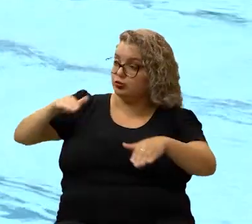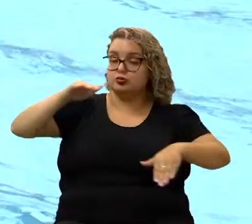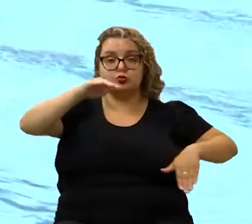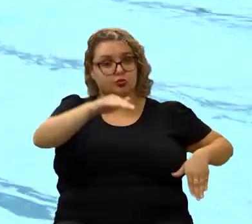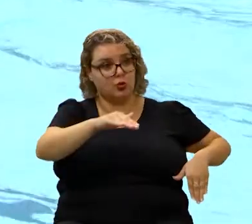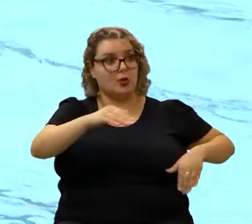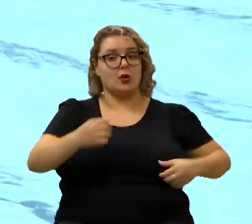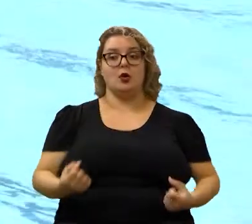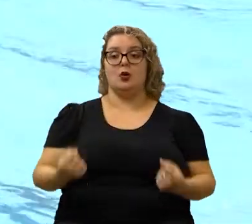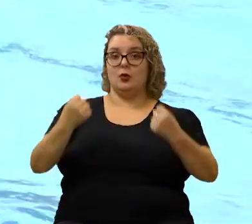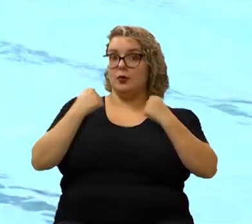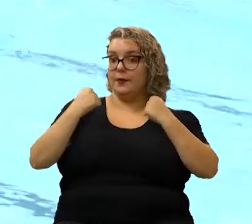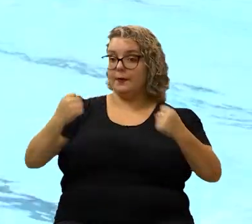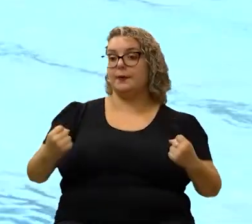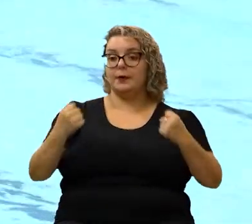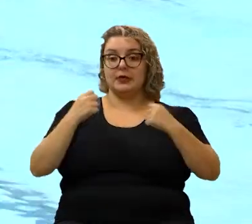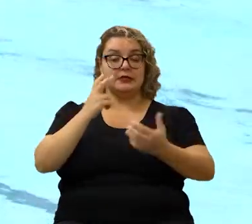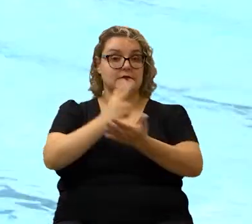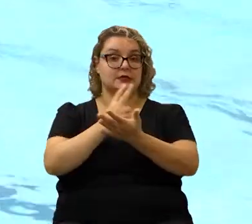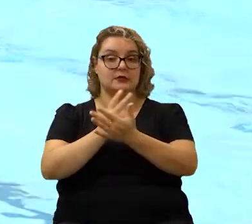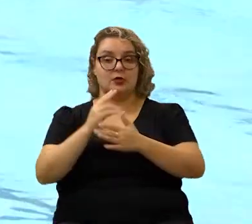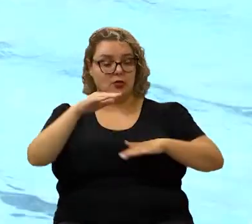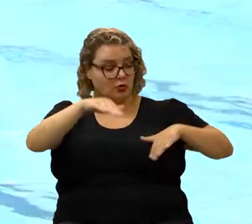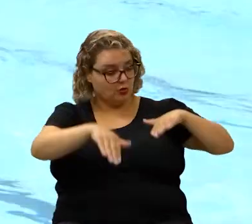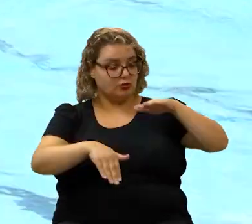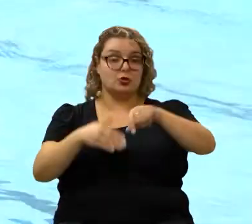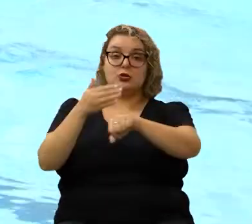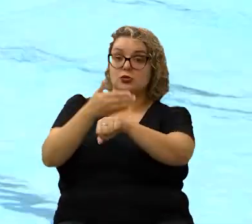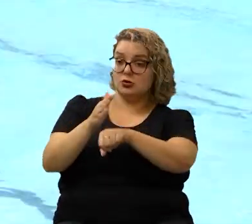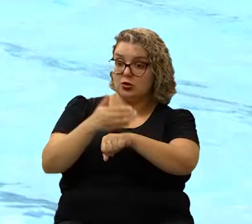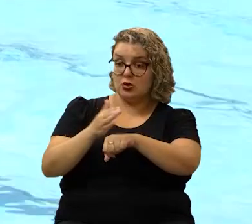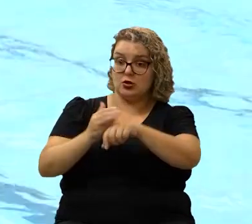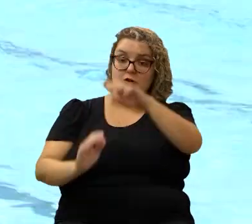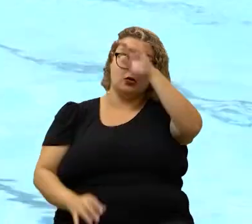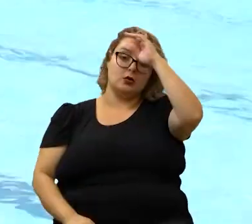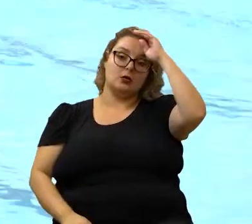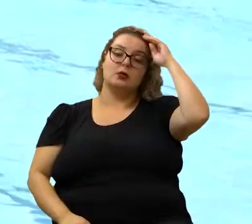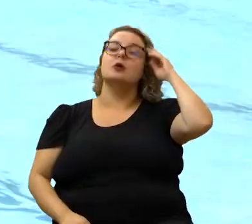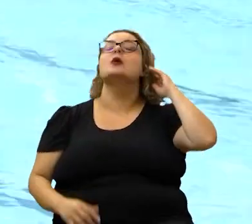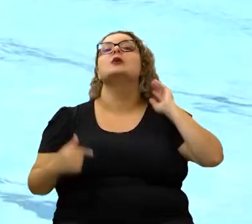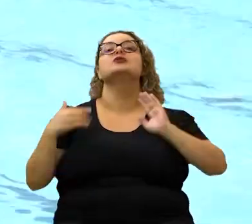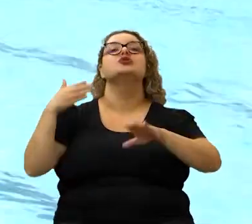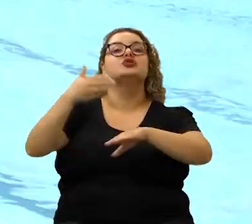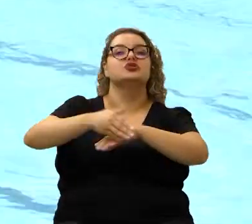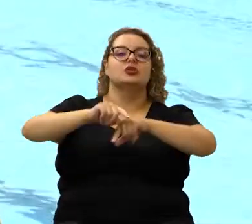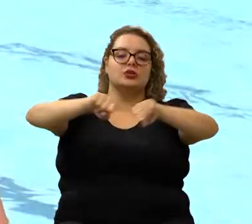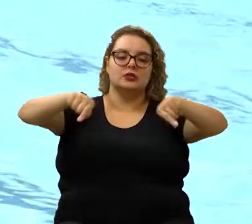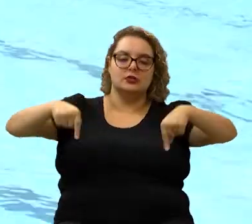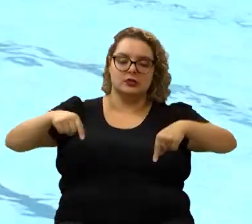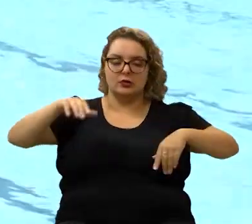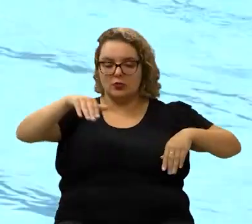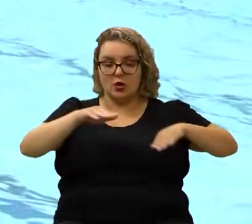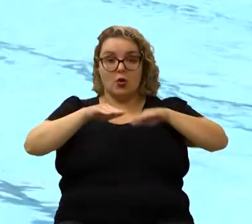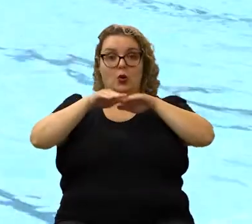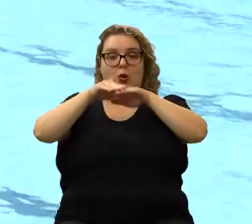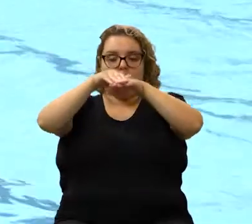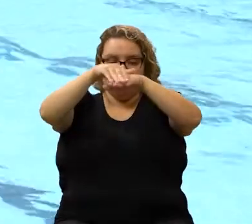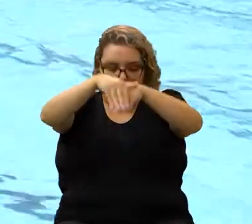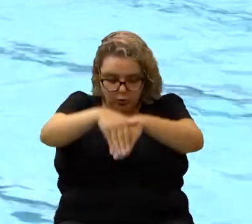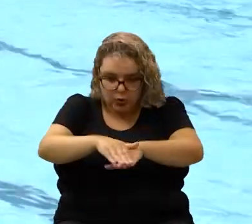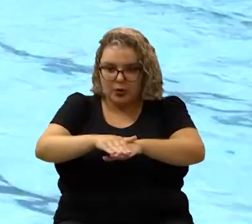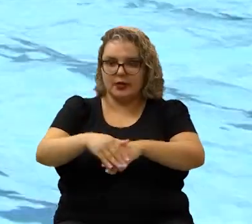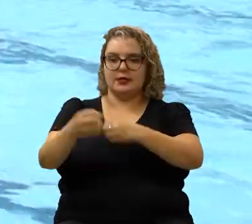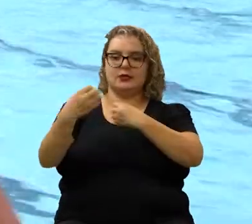saber nadar, é bom a gente se exercitar, porque toda vez que a gente vem, ele passa esse exercício, a gente entra na piscina,